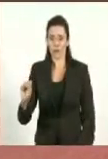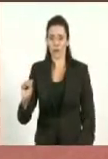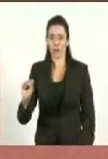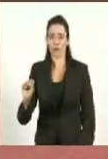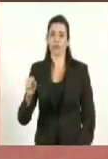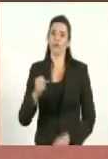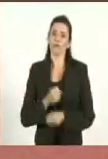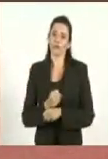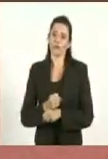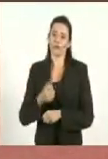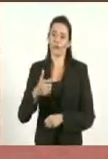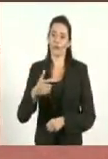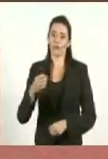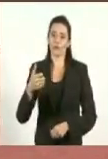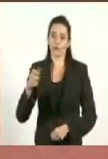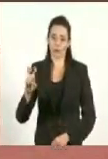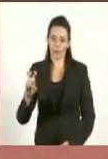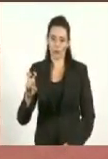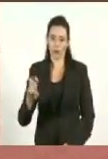artigo